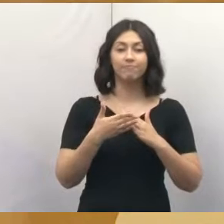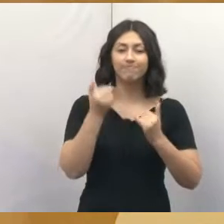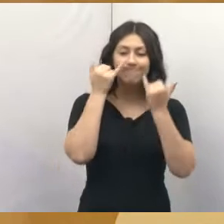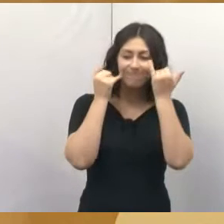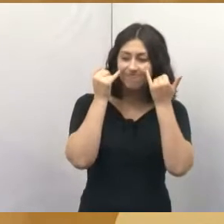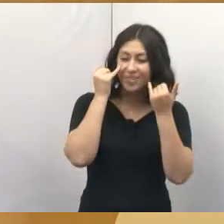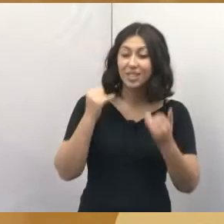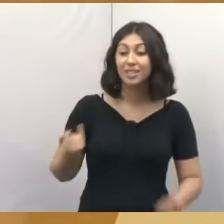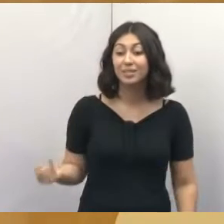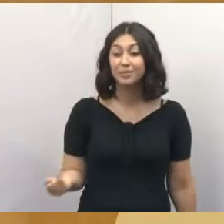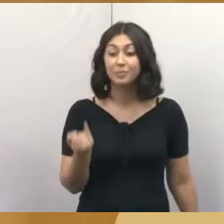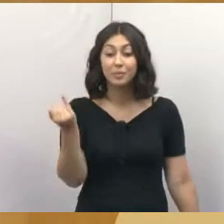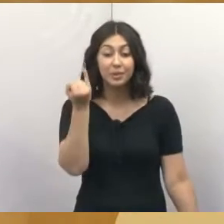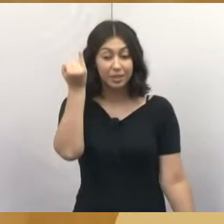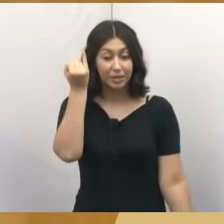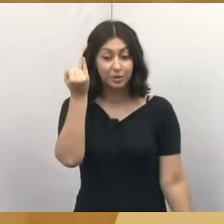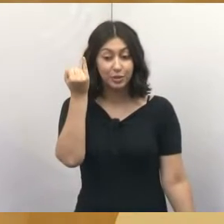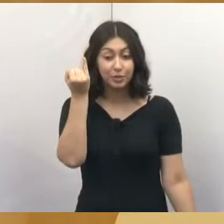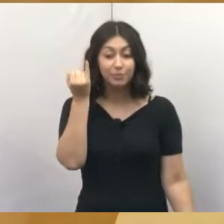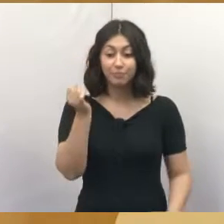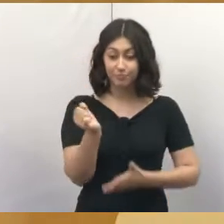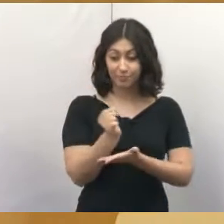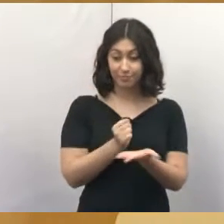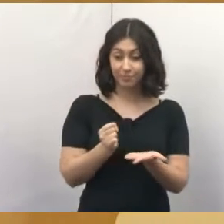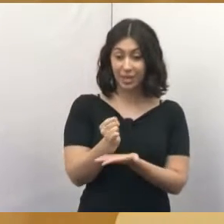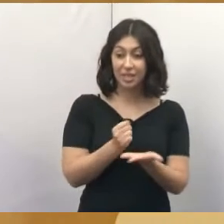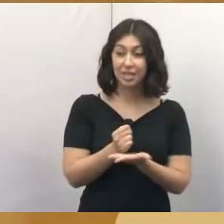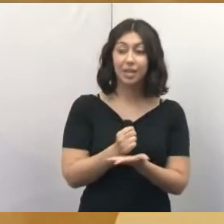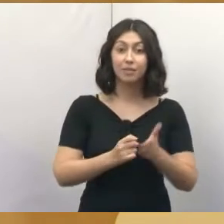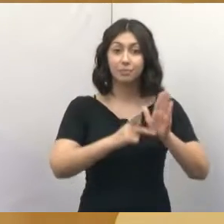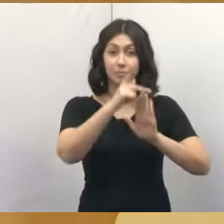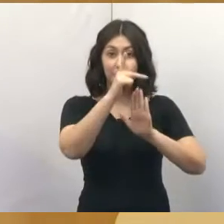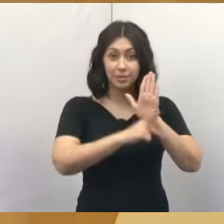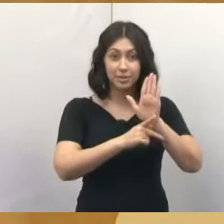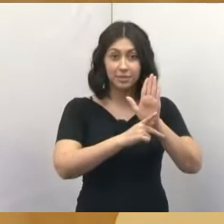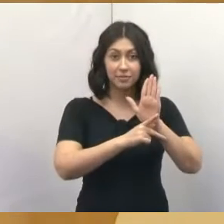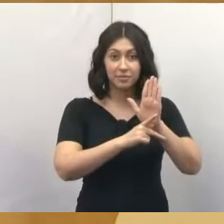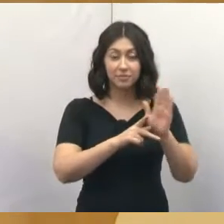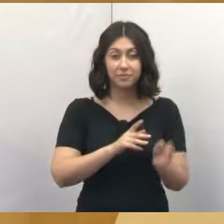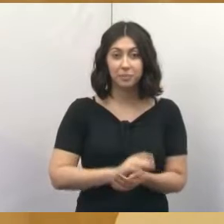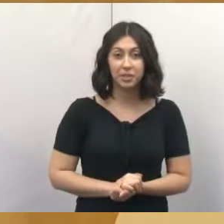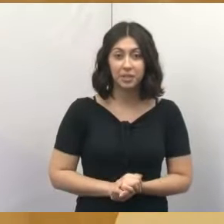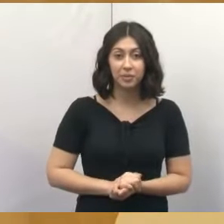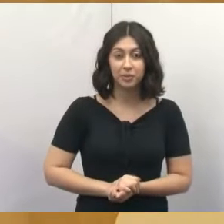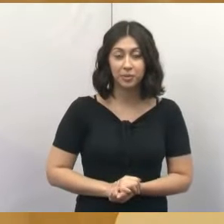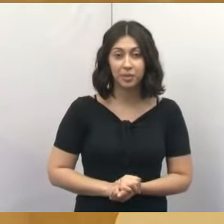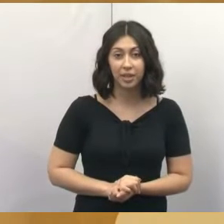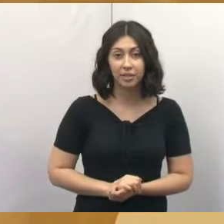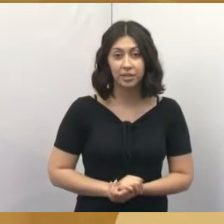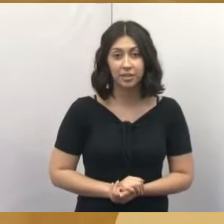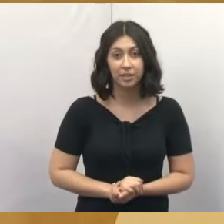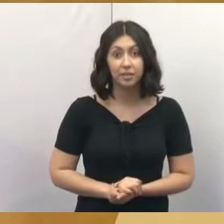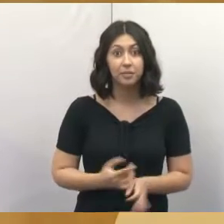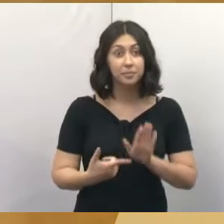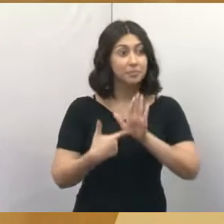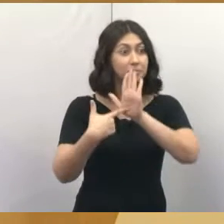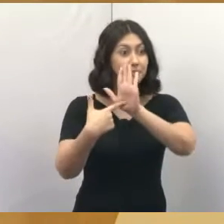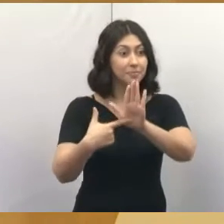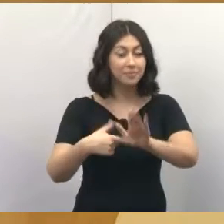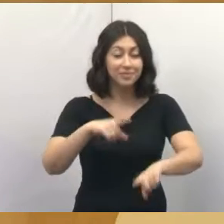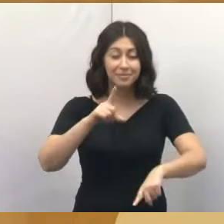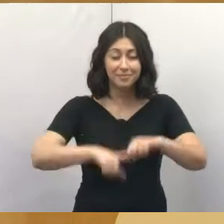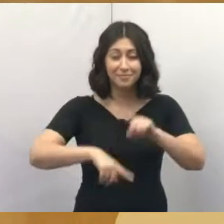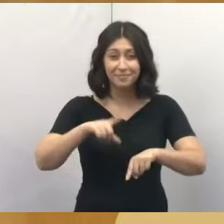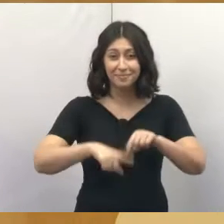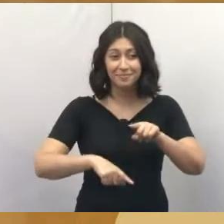informação imprescindíveis para embasamento deste projeto. Eles apresentaram material, senhor presidente, para embasamento